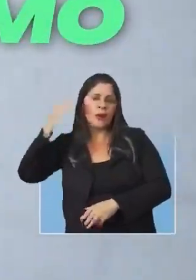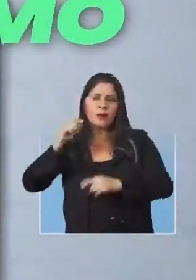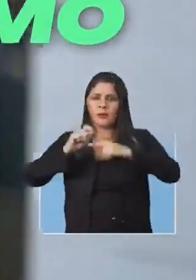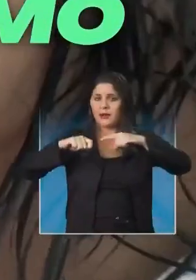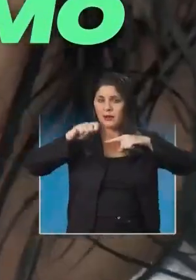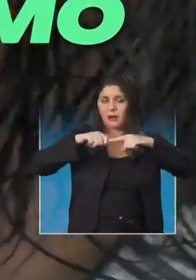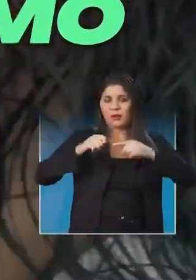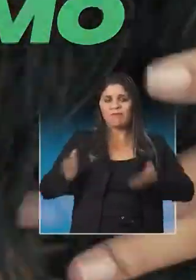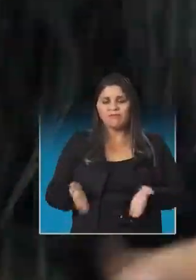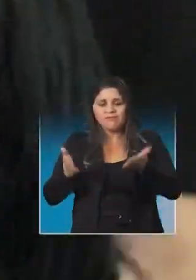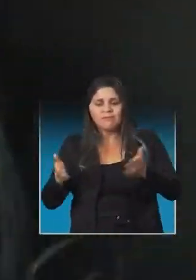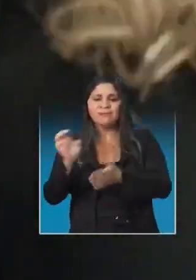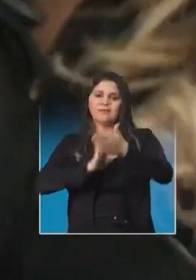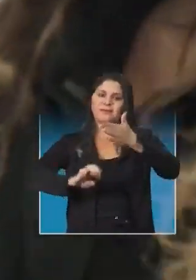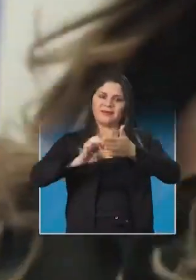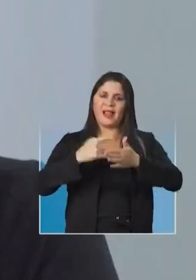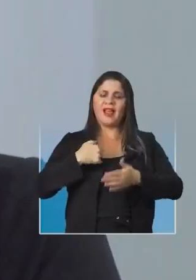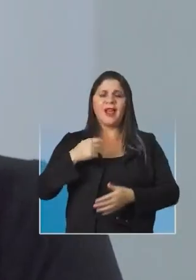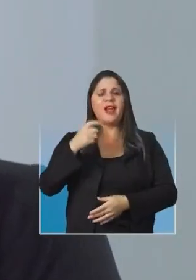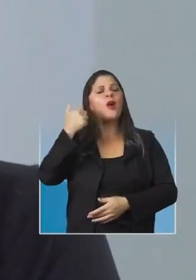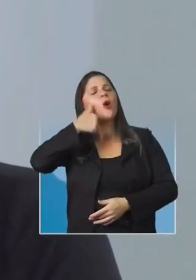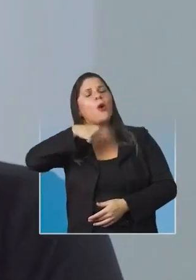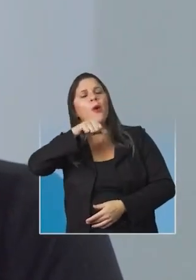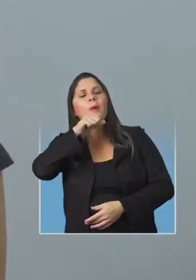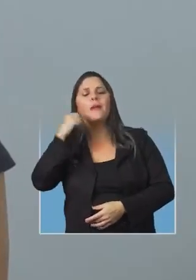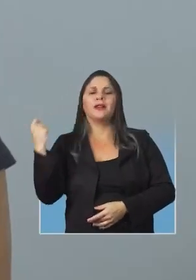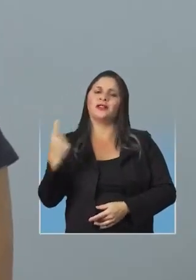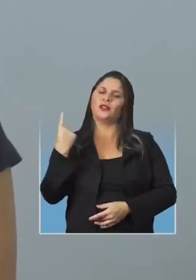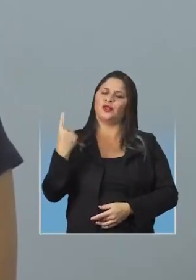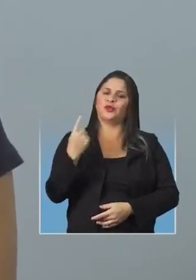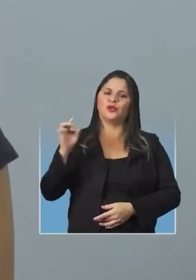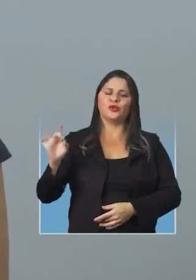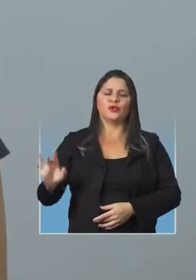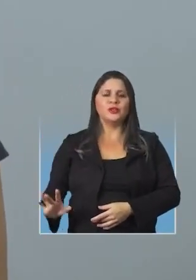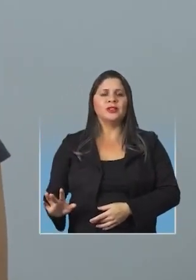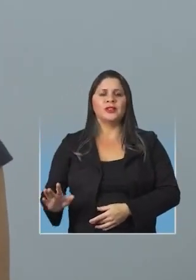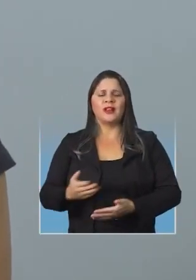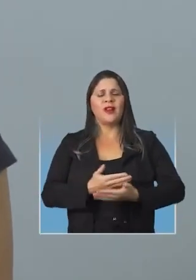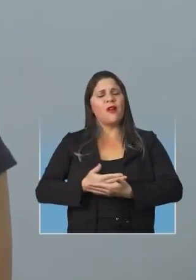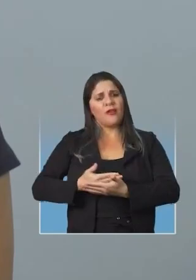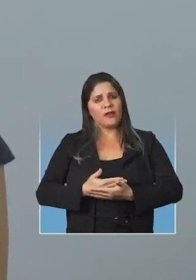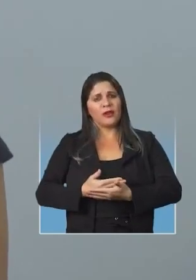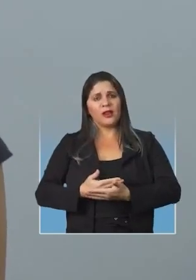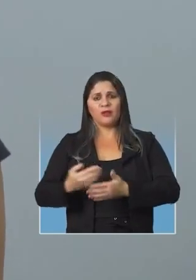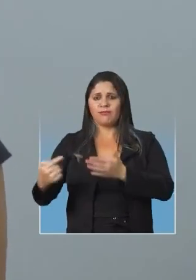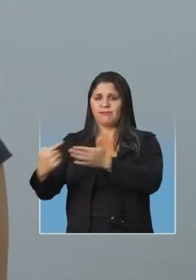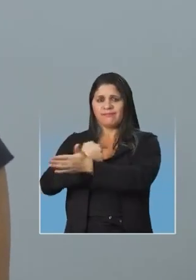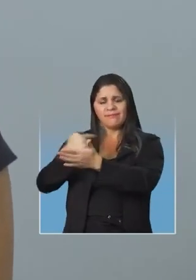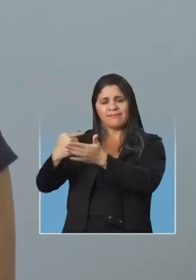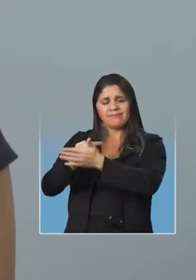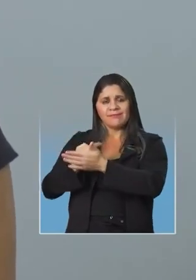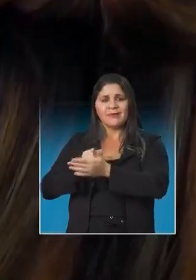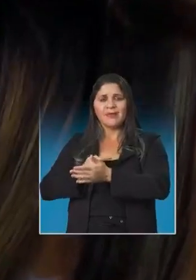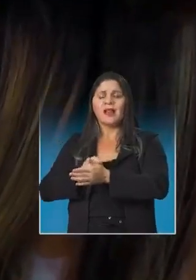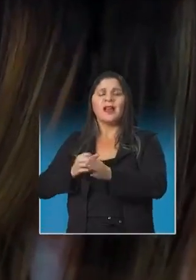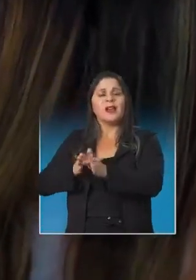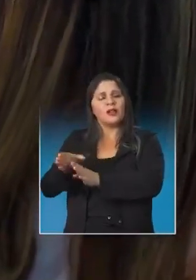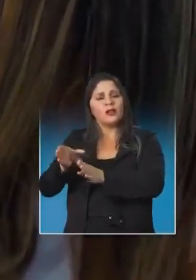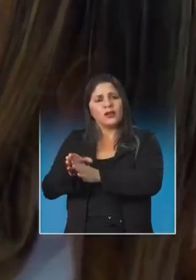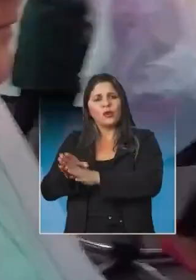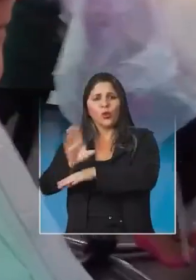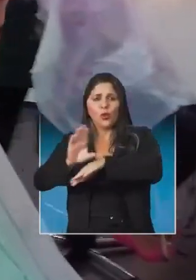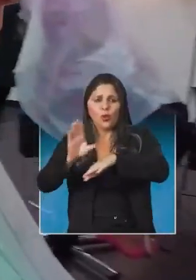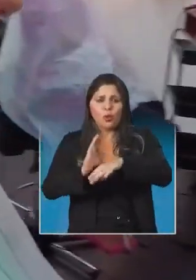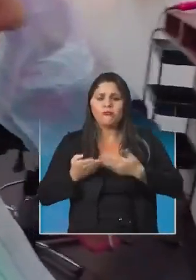estimula o empreendedorismo. Fui mãe solteira muito nova do meu primeiro filho. Eu fui no CRAS, eles me indicaram do curso, eu ainda fiquei receosa por conta do material. Lá